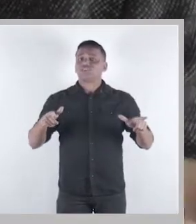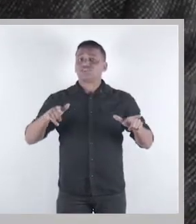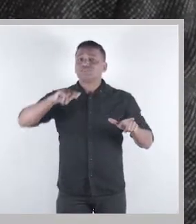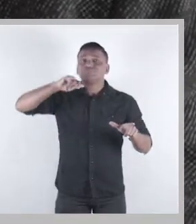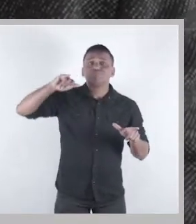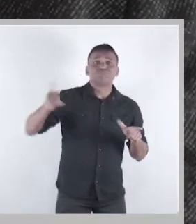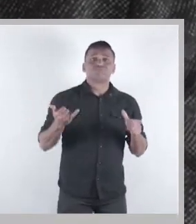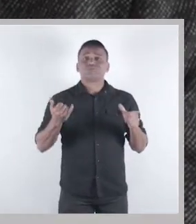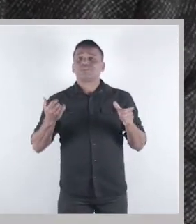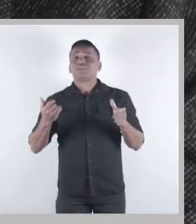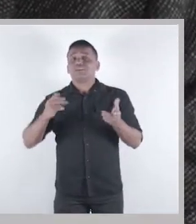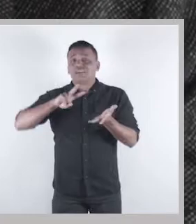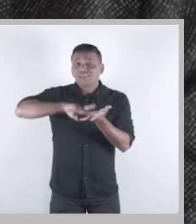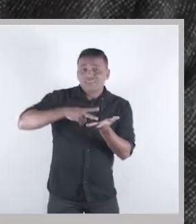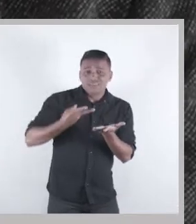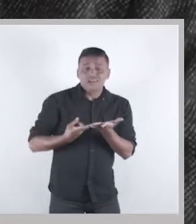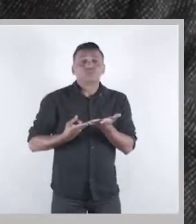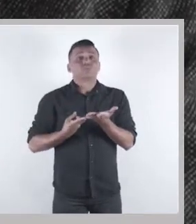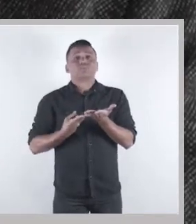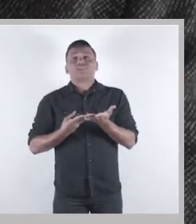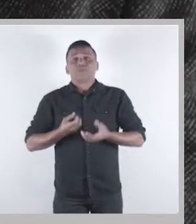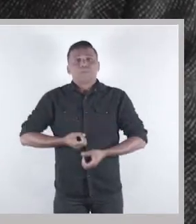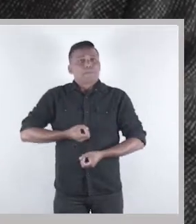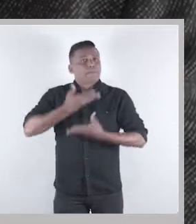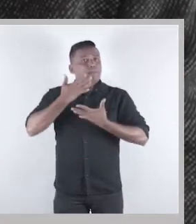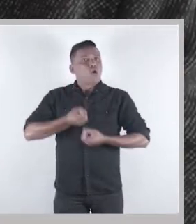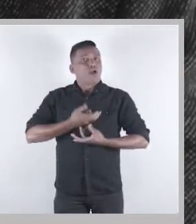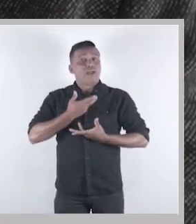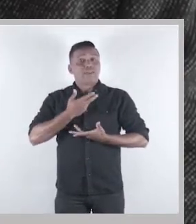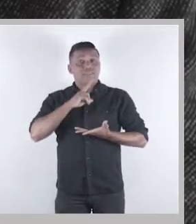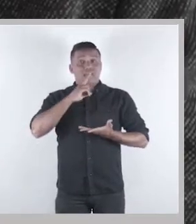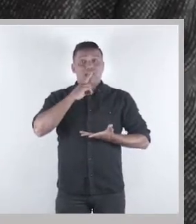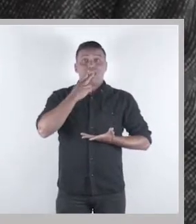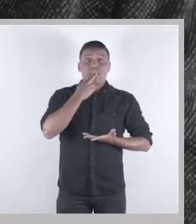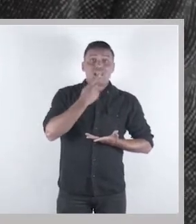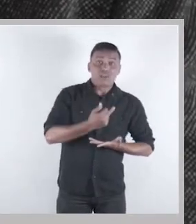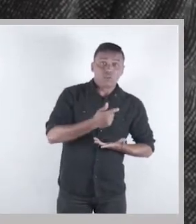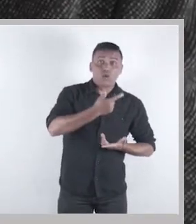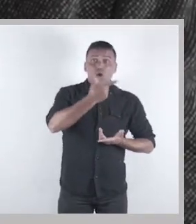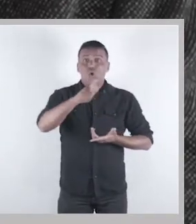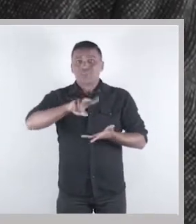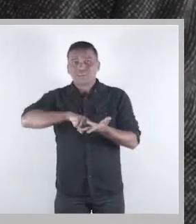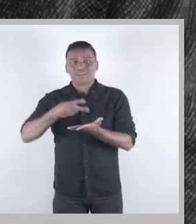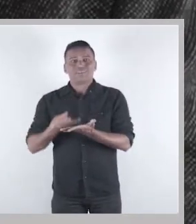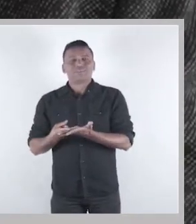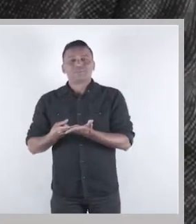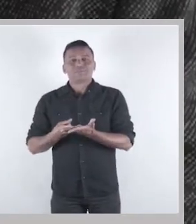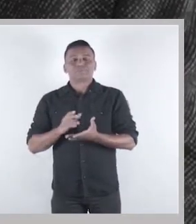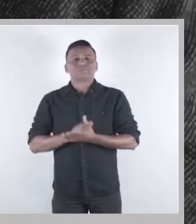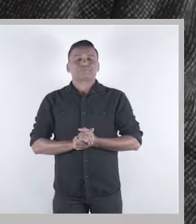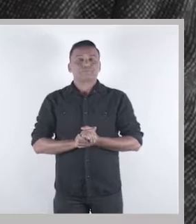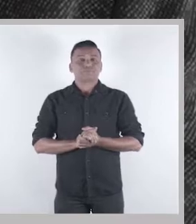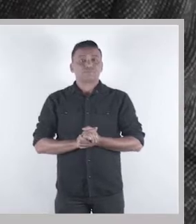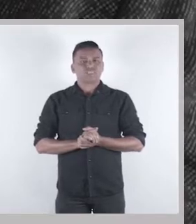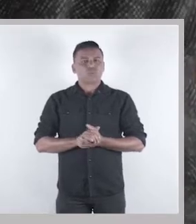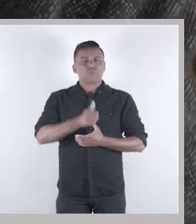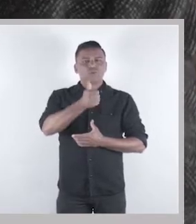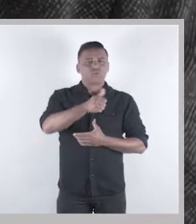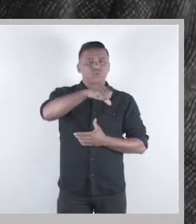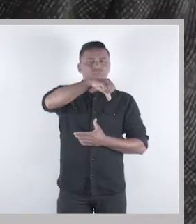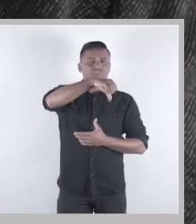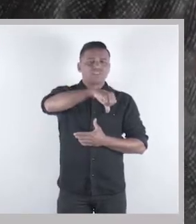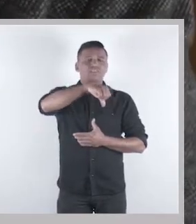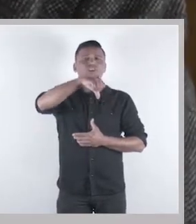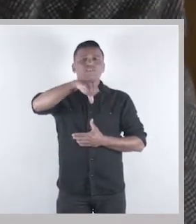é de uma língua para outra aqui em Belo Horizonte tem 98/1998 o canal internacional de poesia né que